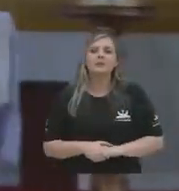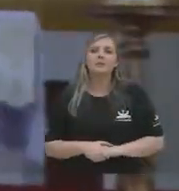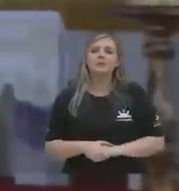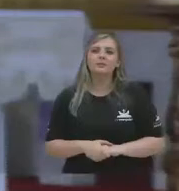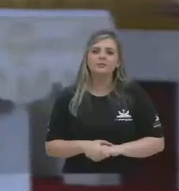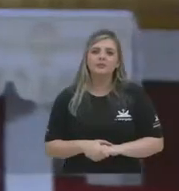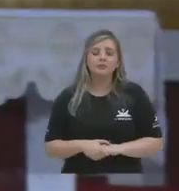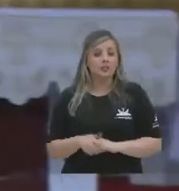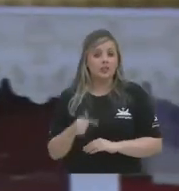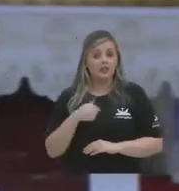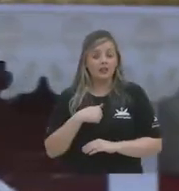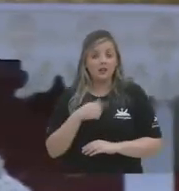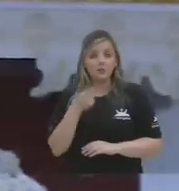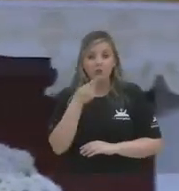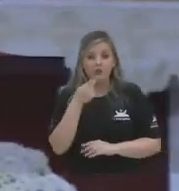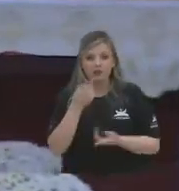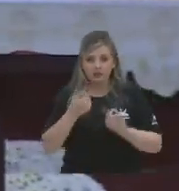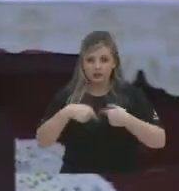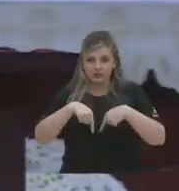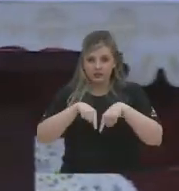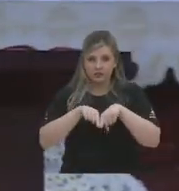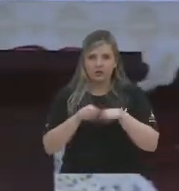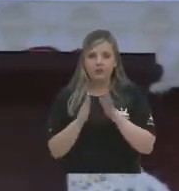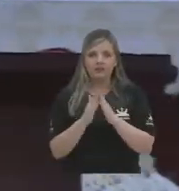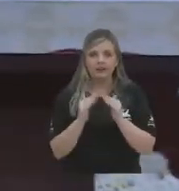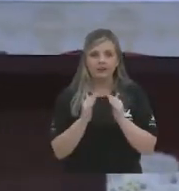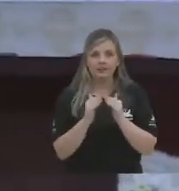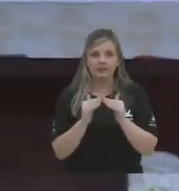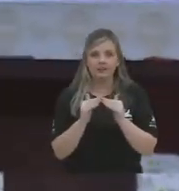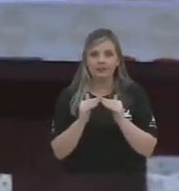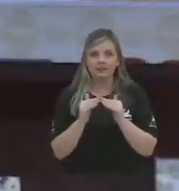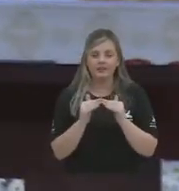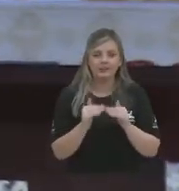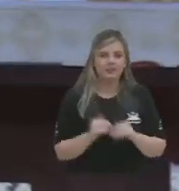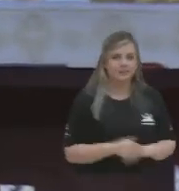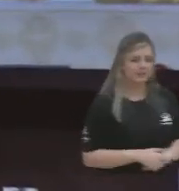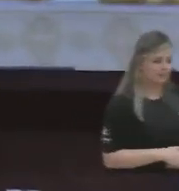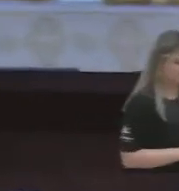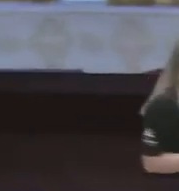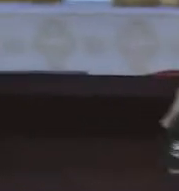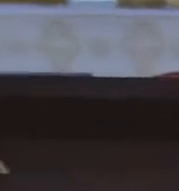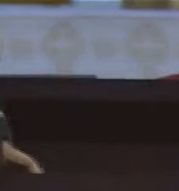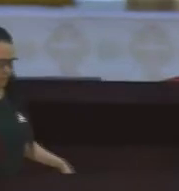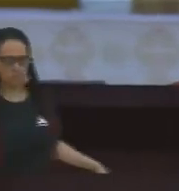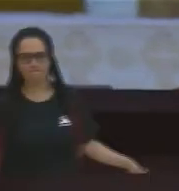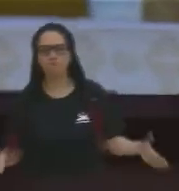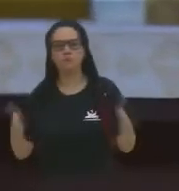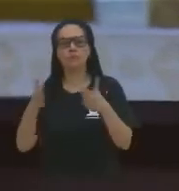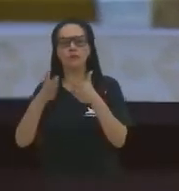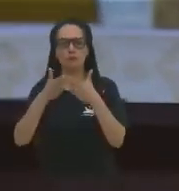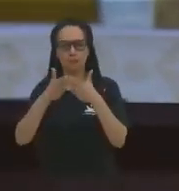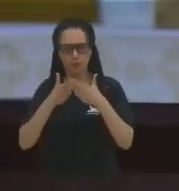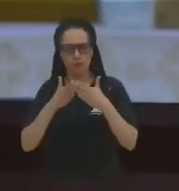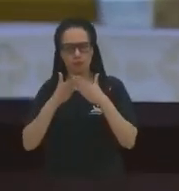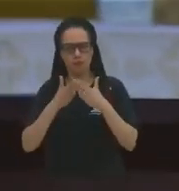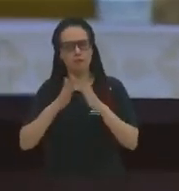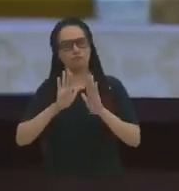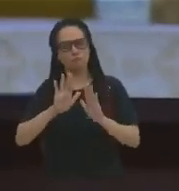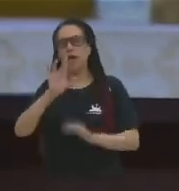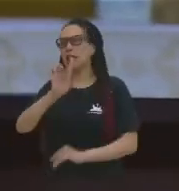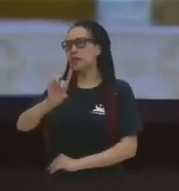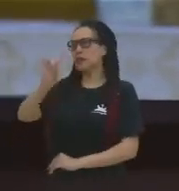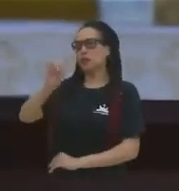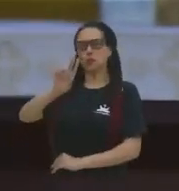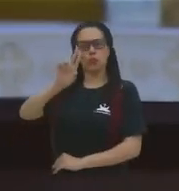Eu vou dizer de novo para vocês, por favor, por favor. Deus nunca